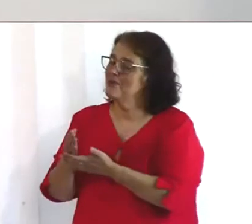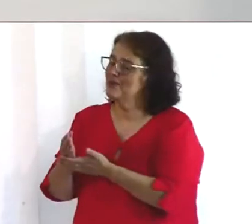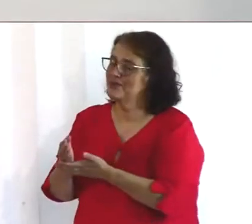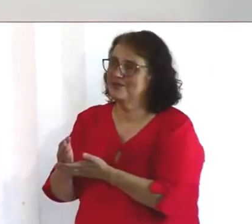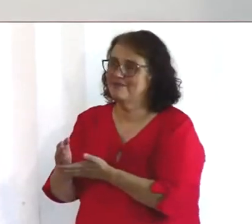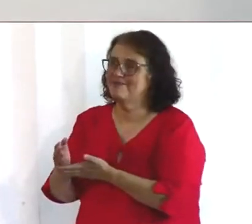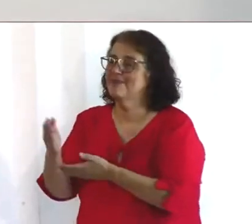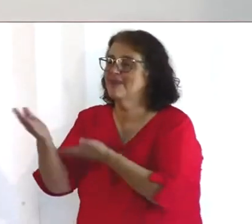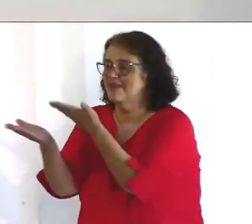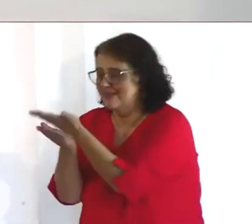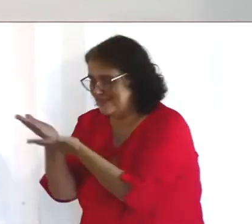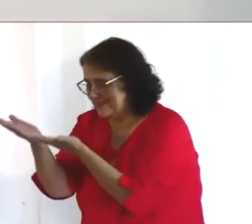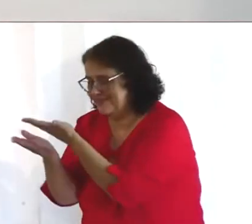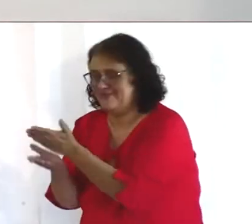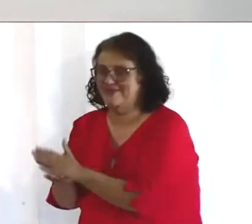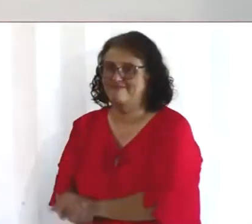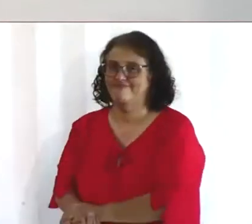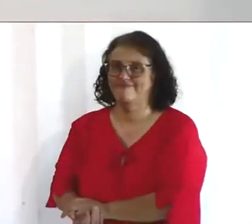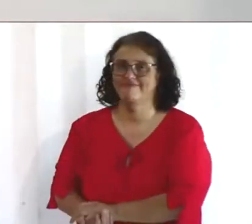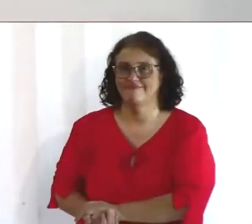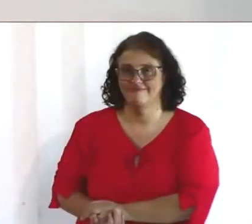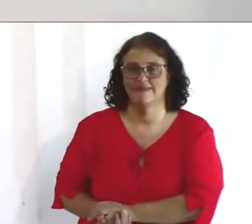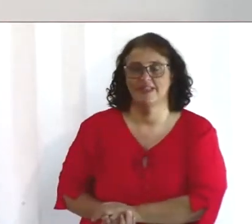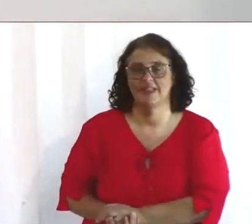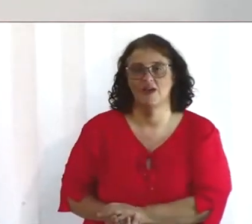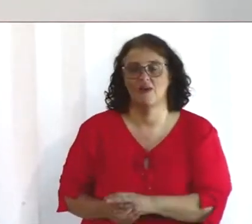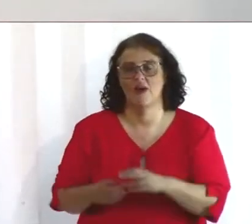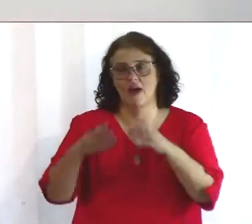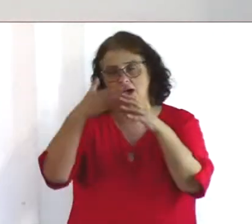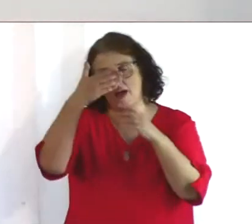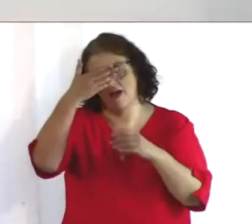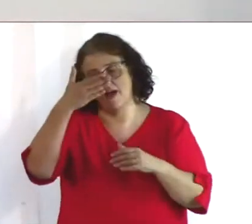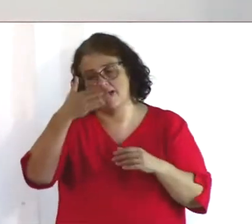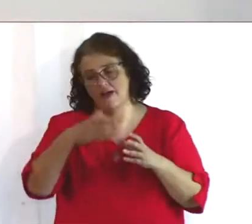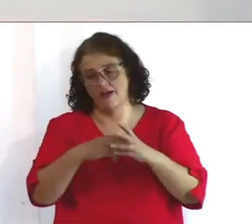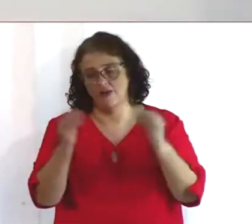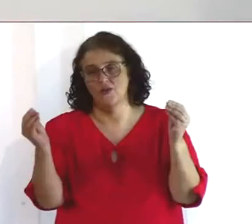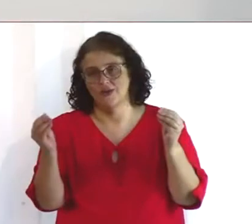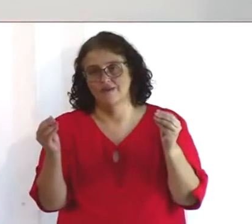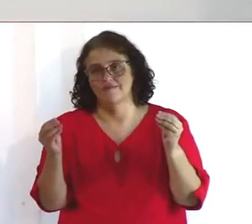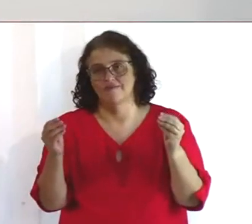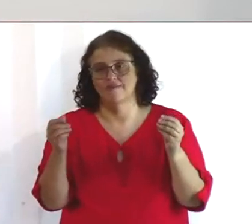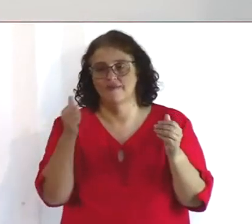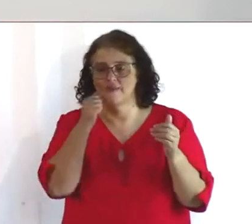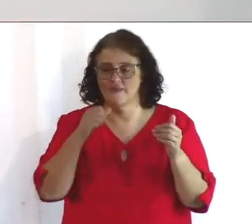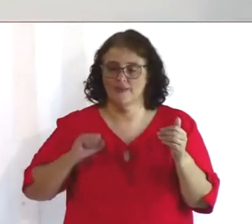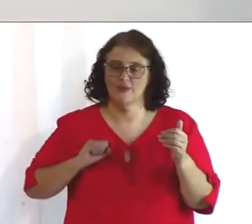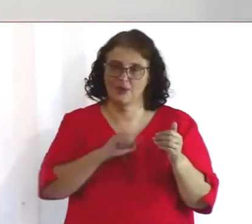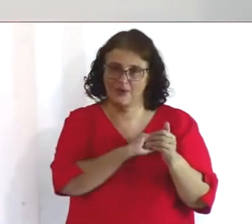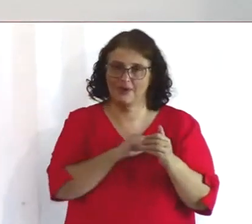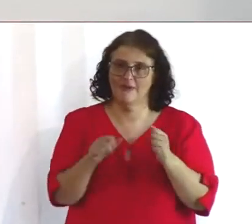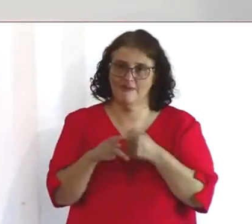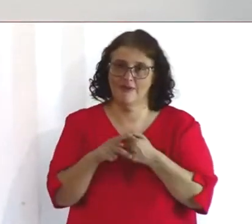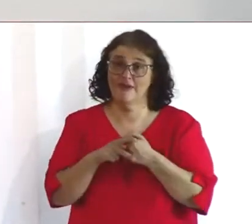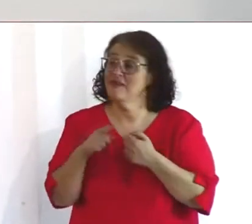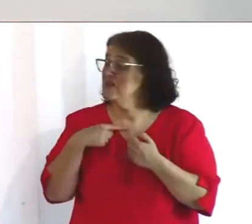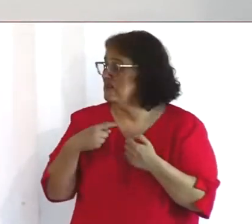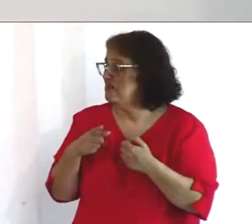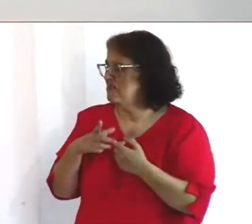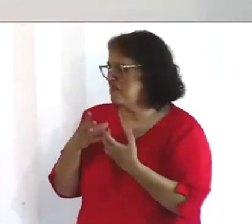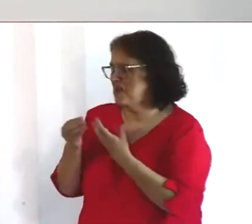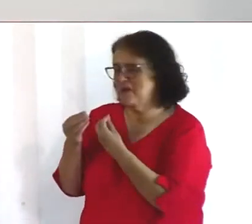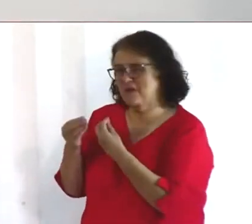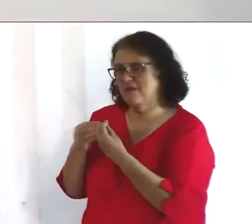a cura da sogra de Pedro teve uma implicação imediata, a cura para o serviço,